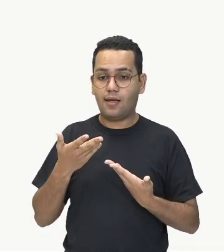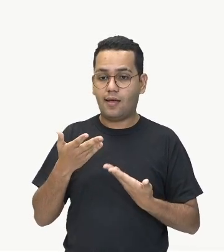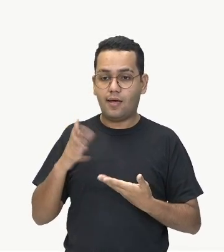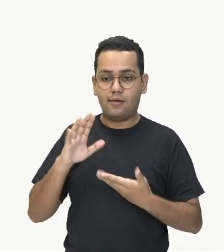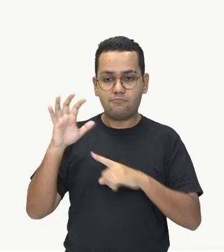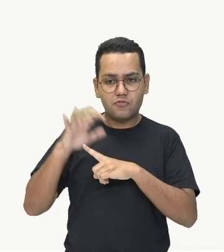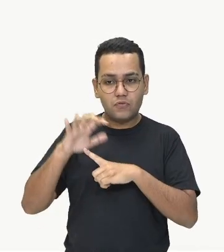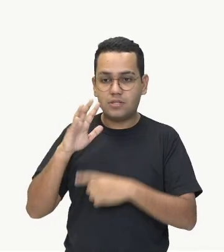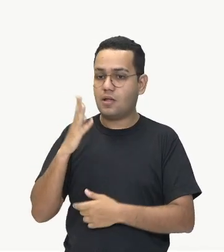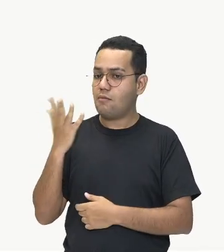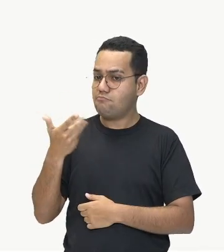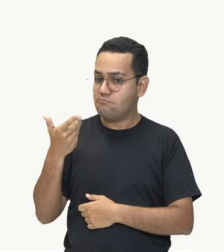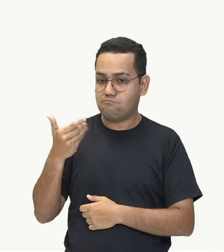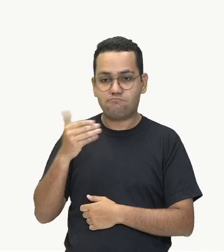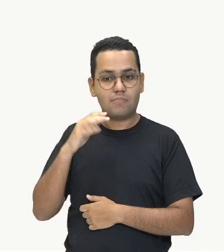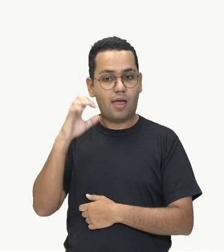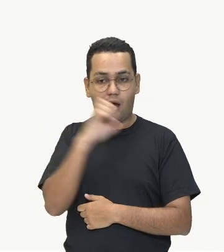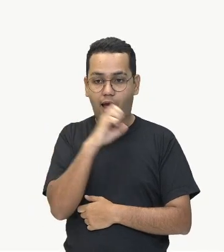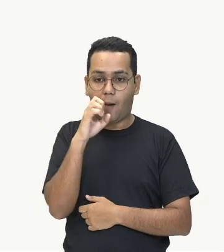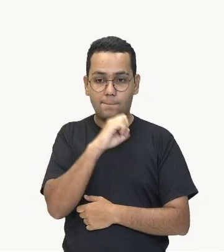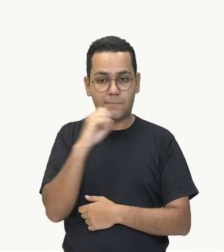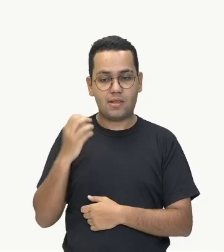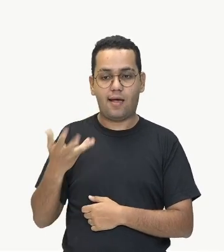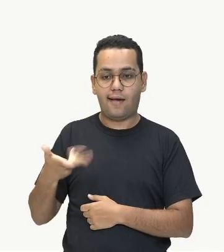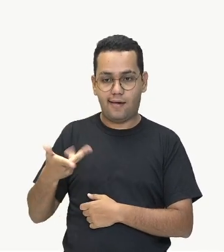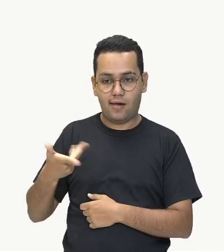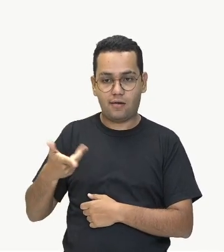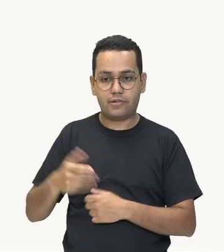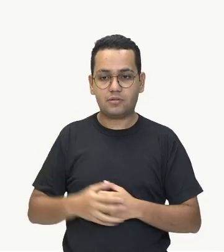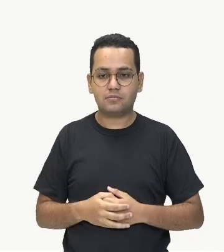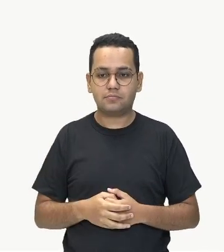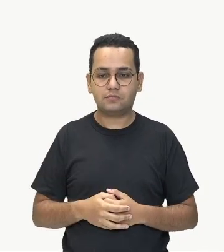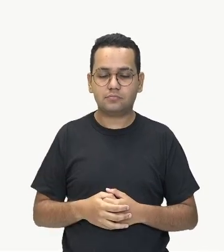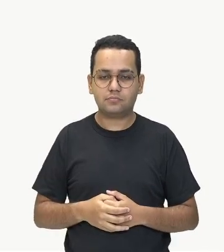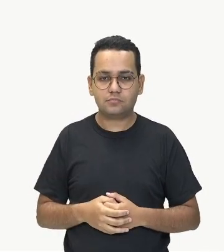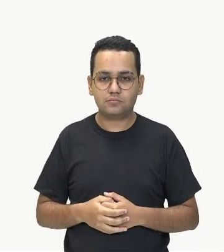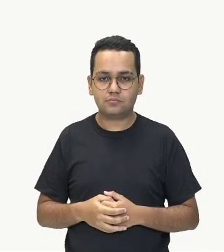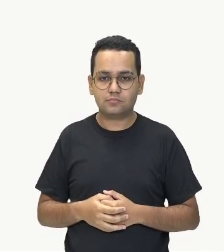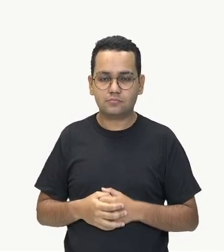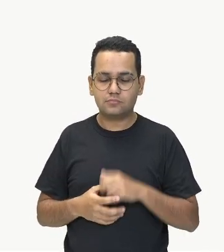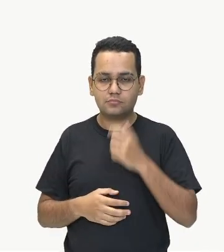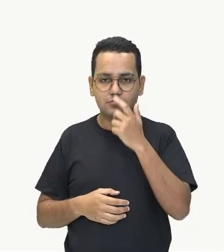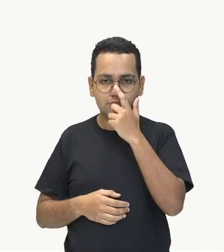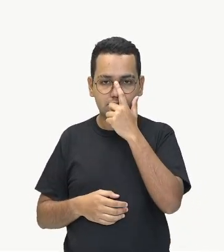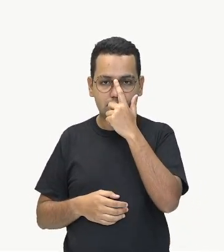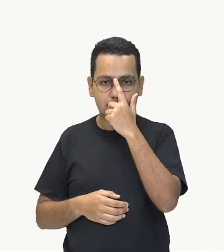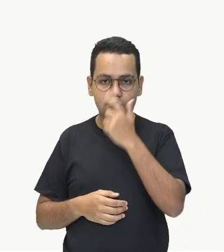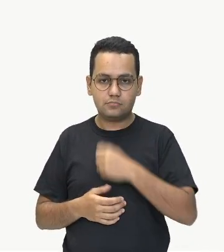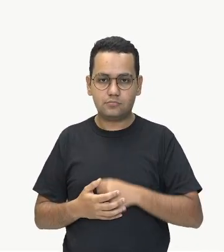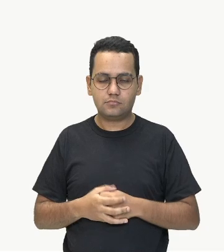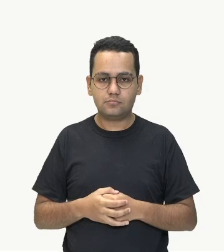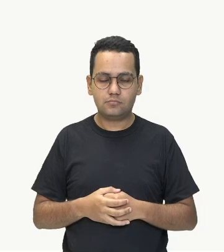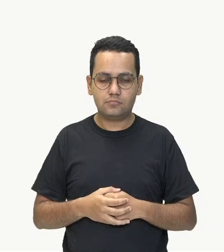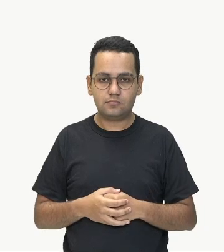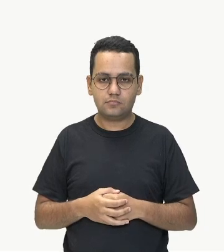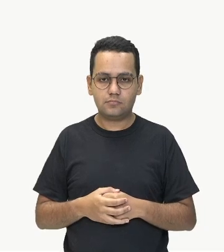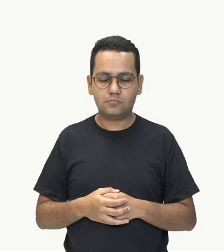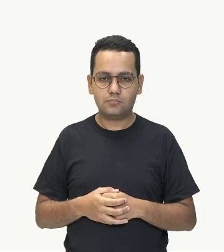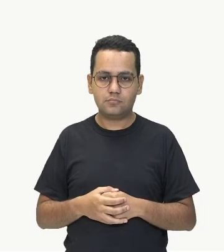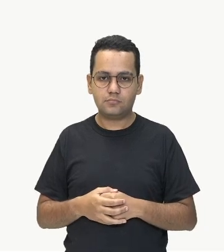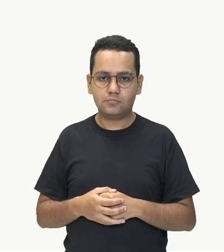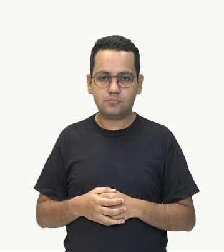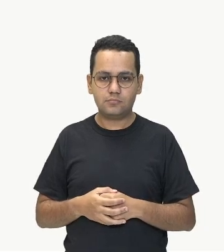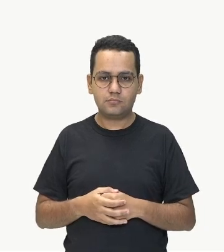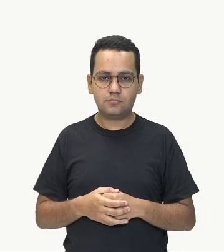tá então eu posso fazer uma reação ocorrer mais rápido a partir da